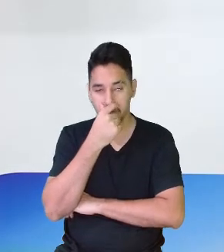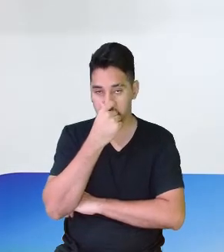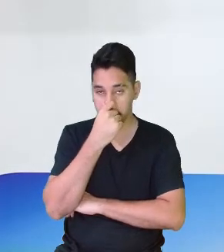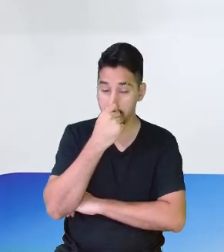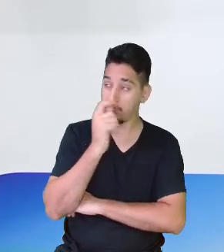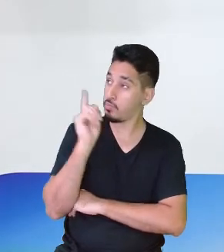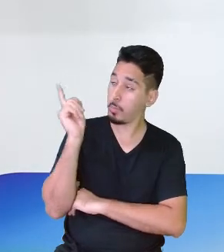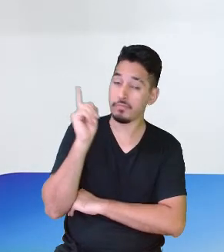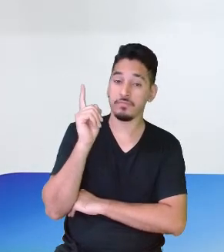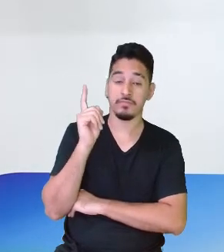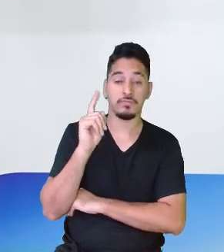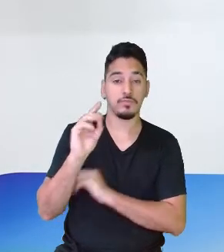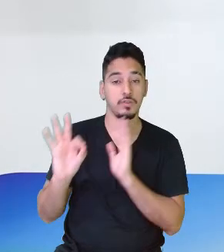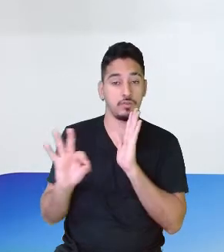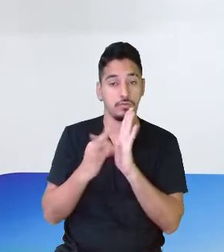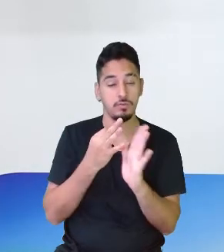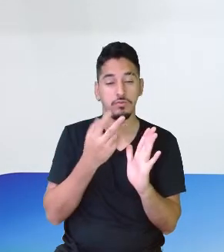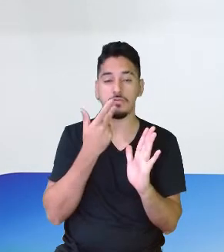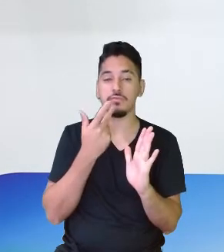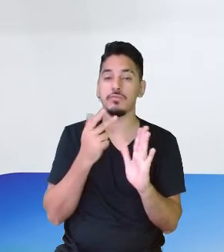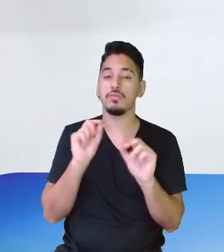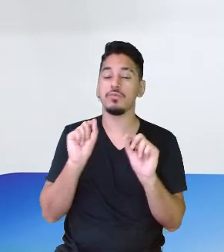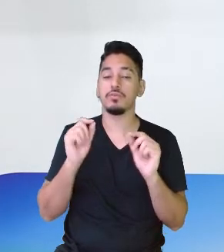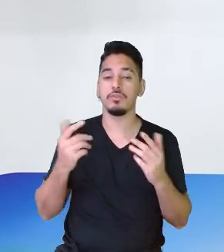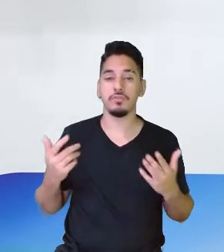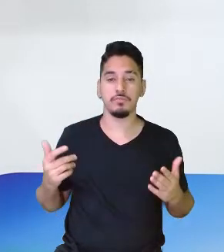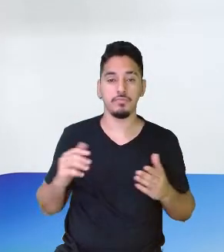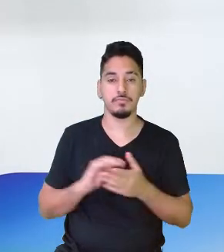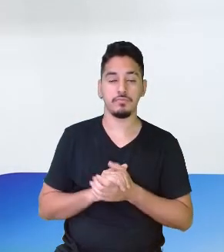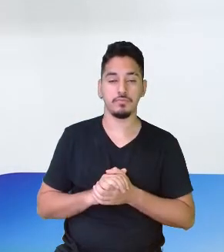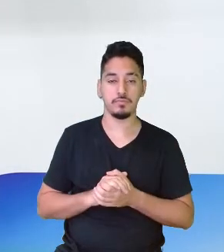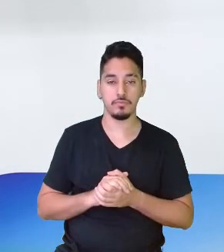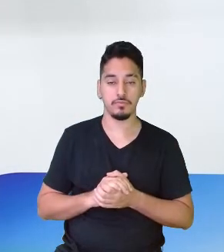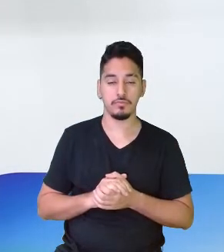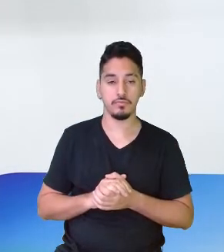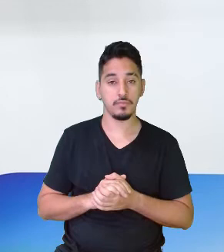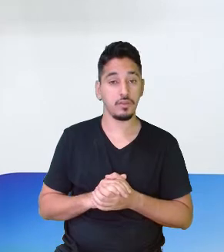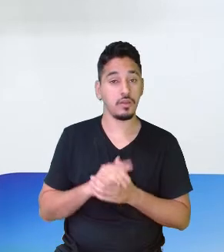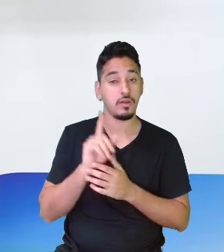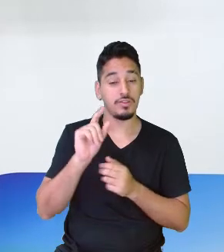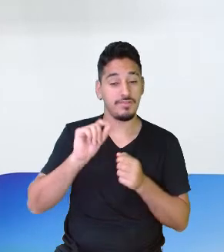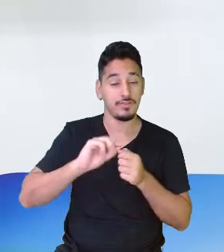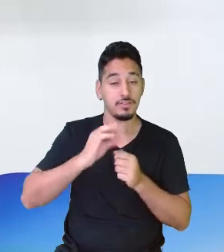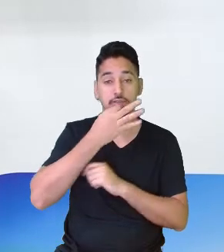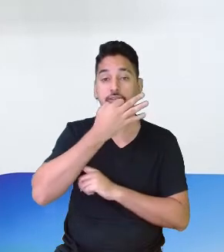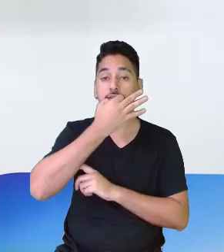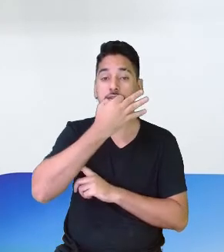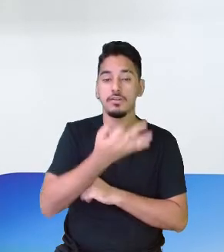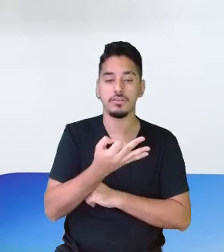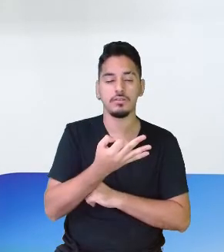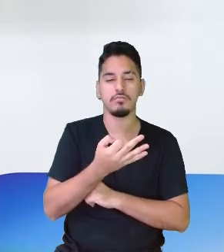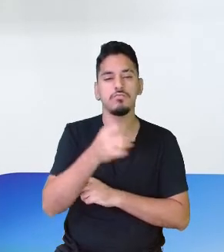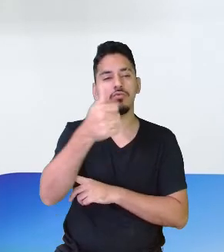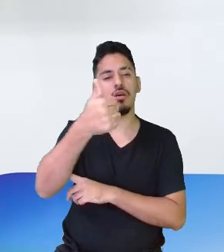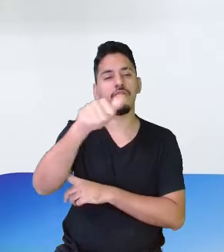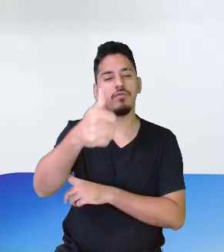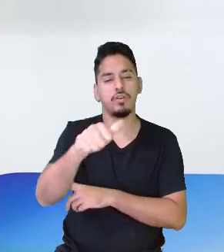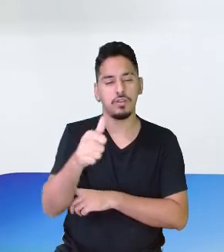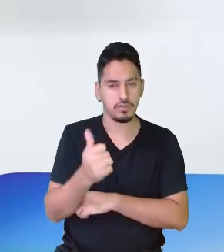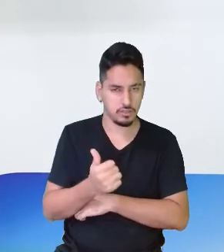autor aqui, ele está falando principalmente da ação de exercer a crítica, né? Então, de